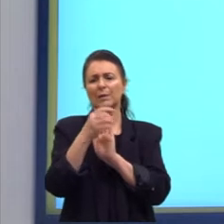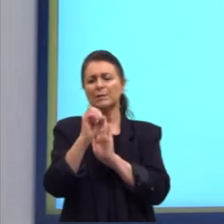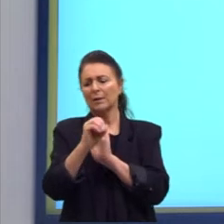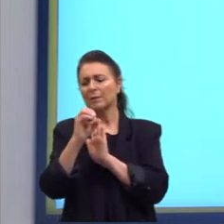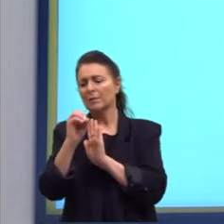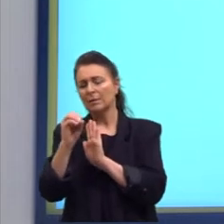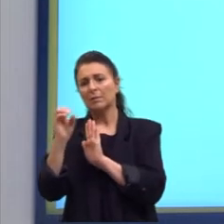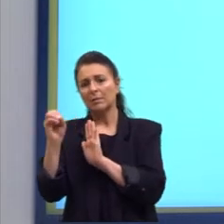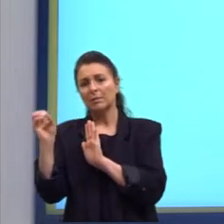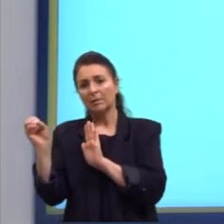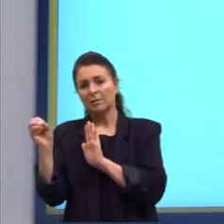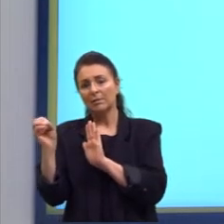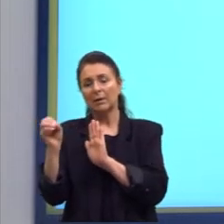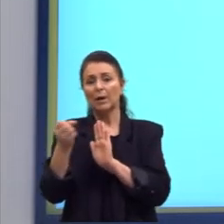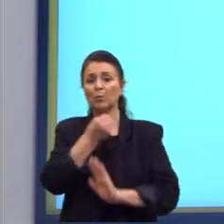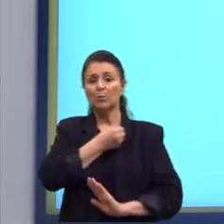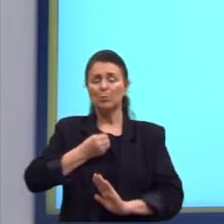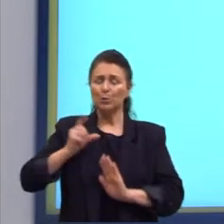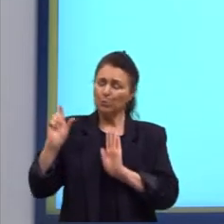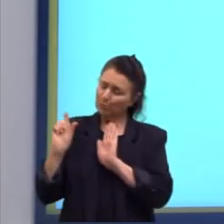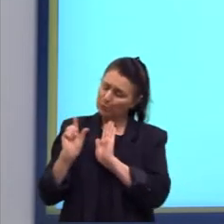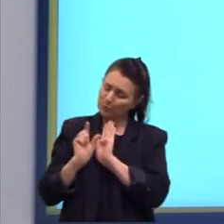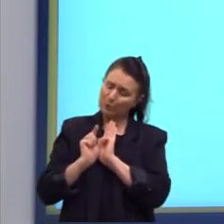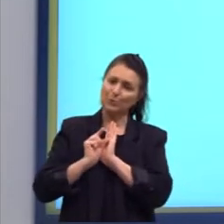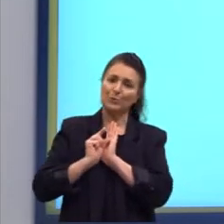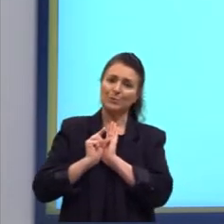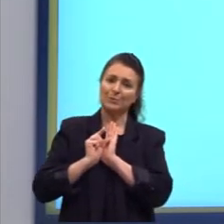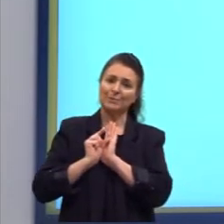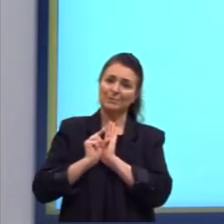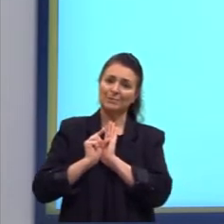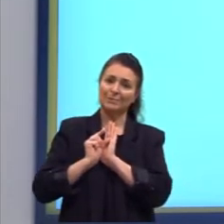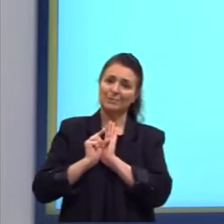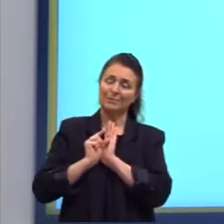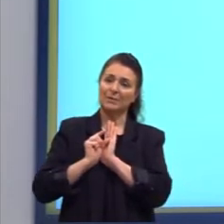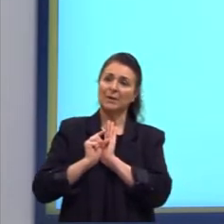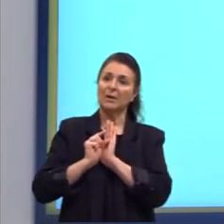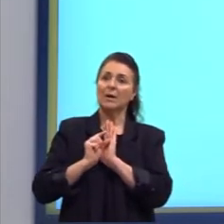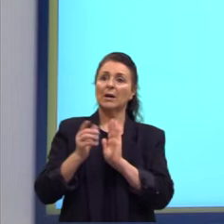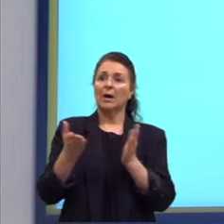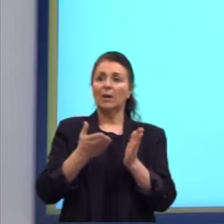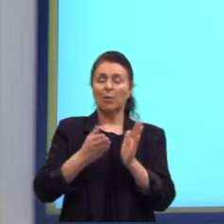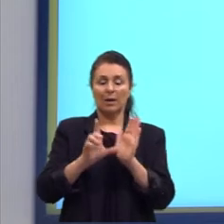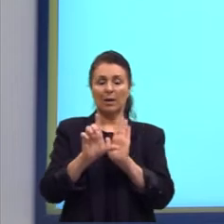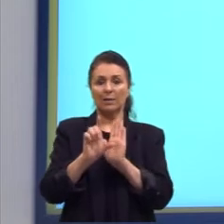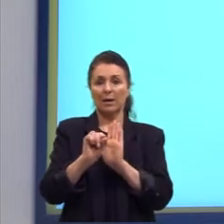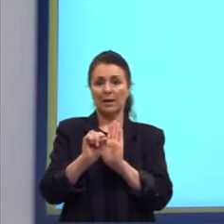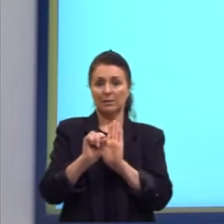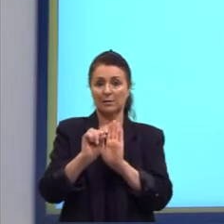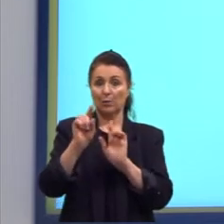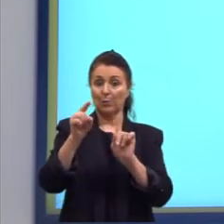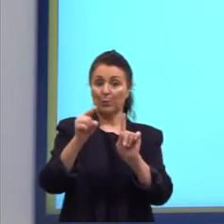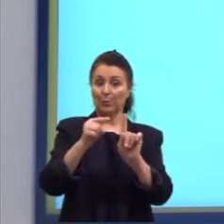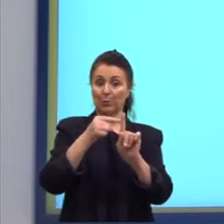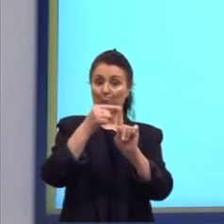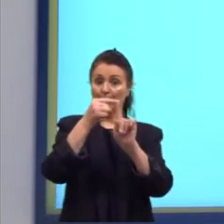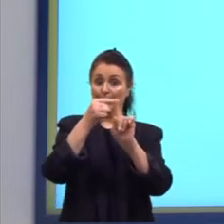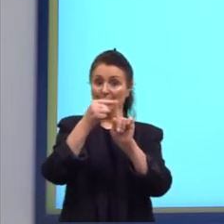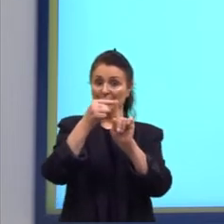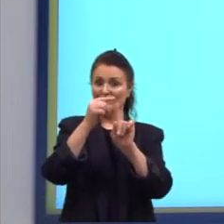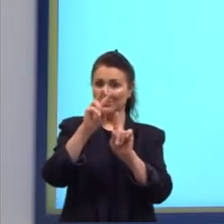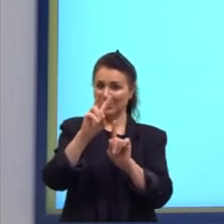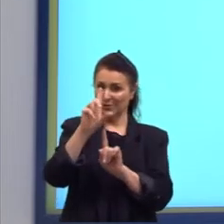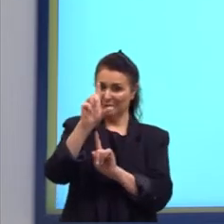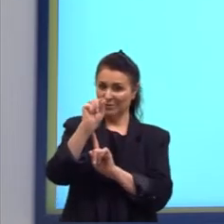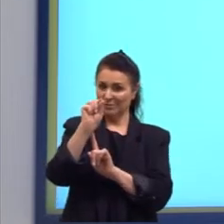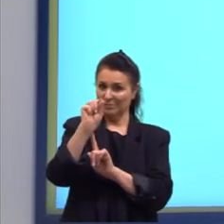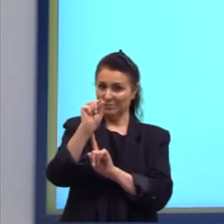0,000000 tá até chegar no 97 já aqui quando o expoente é positivo a